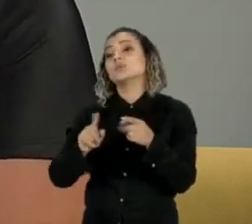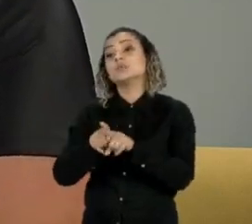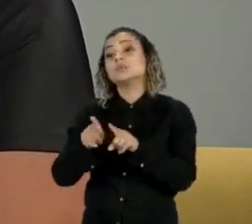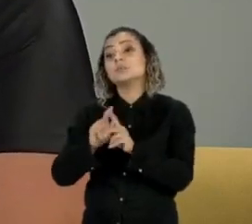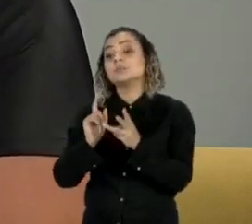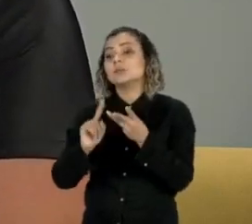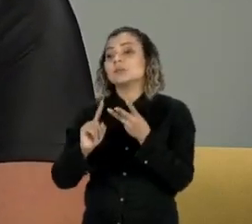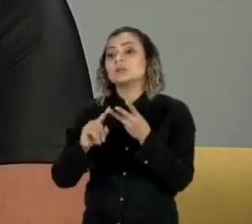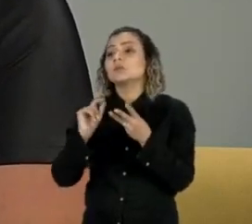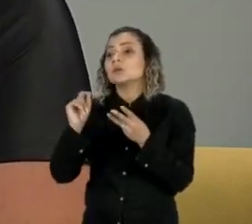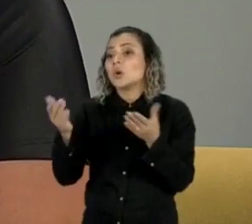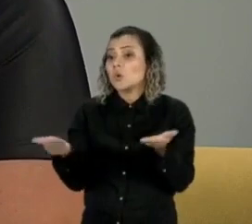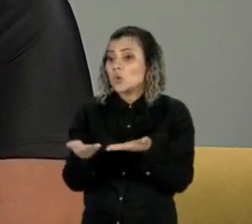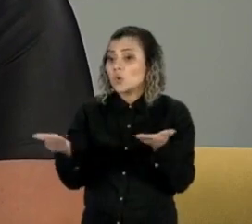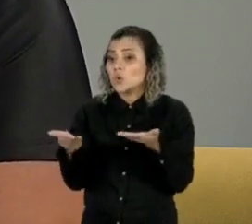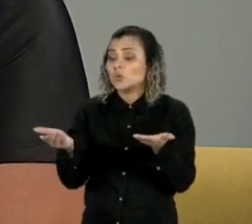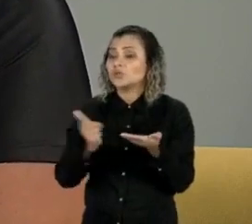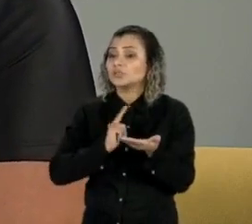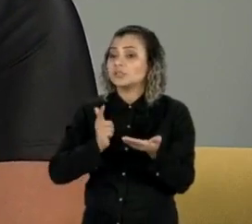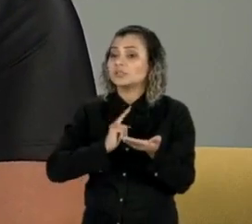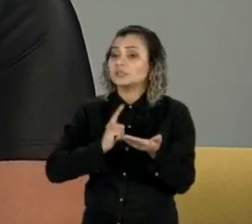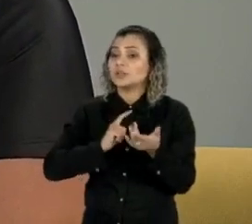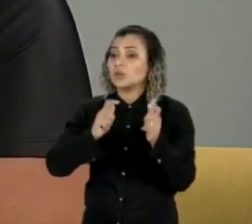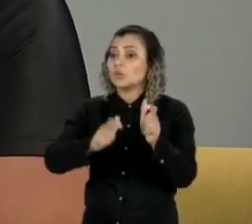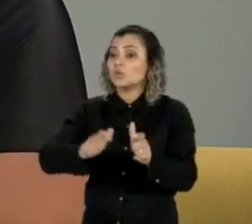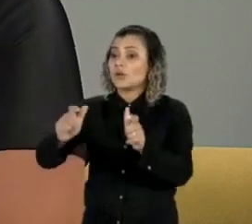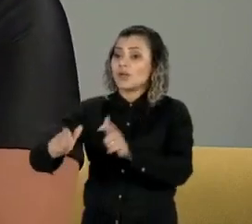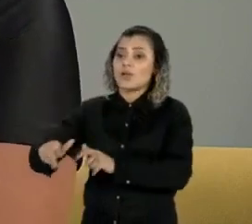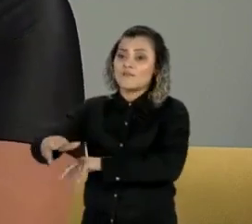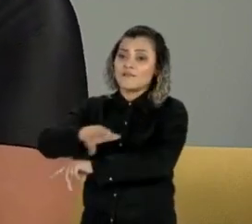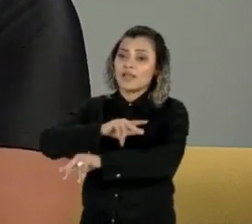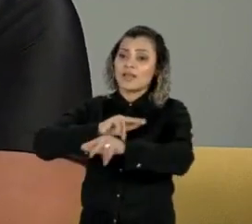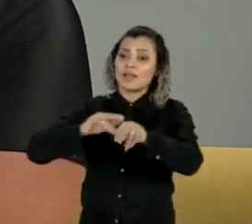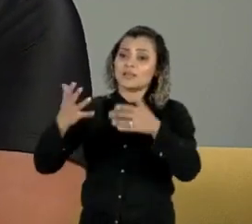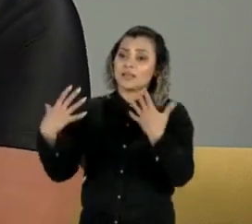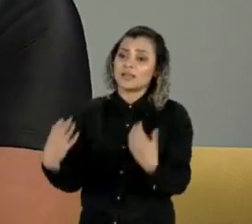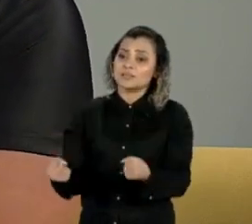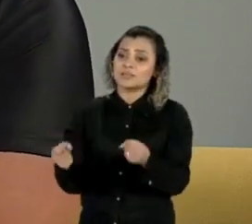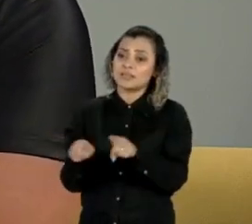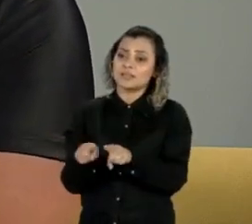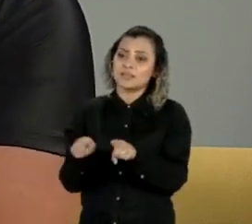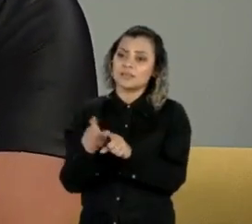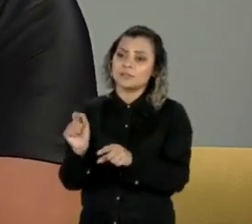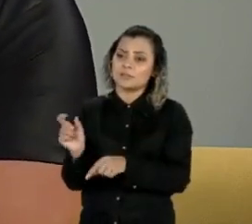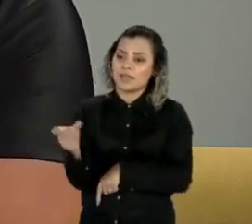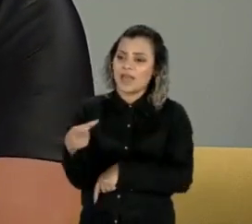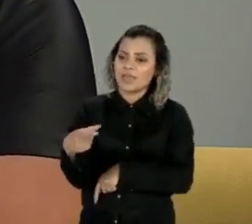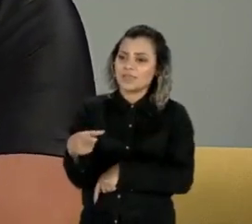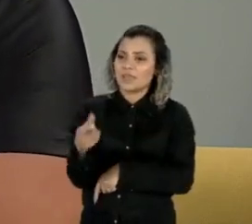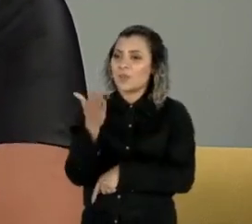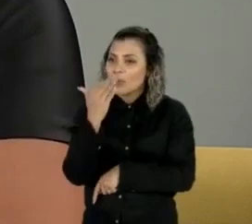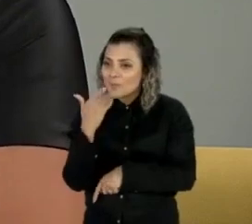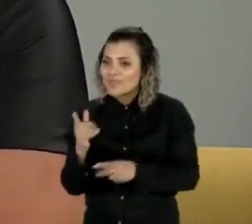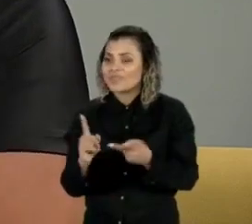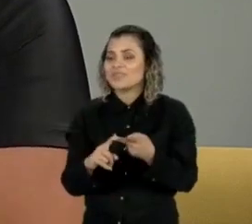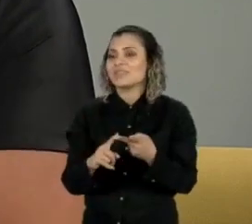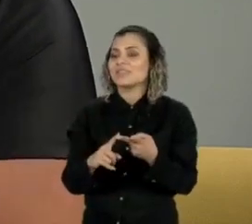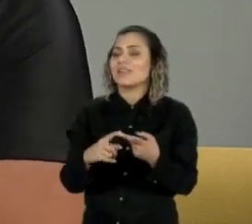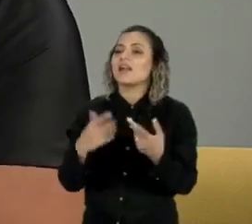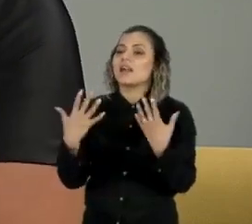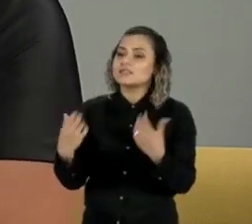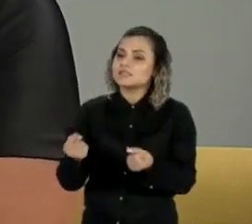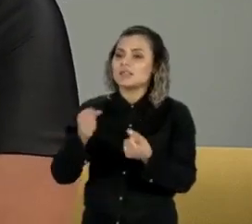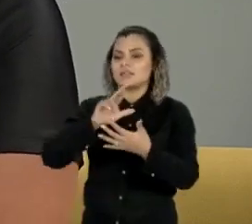que acontece? Hoje em dia, a gente tem bastante lugares que aceitam ticket de alimentos, né? Que você pode